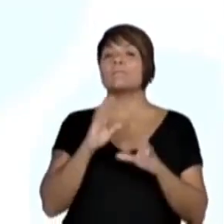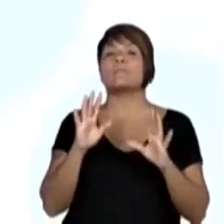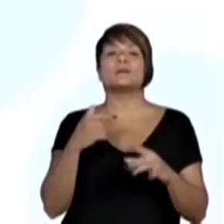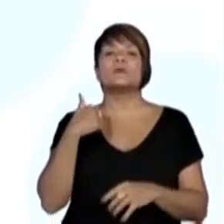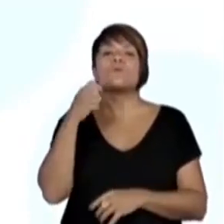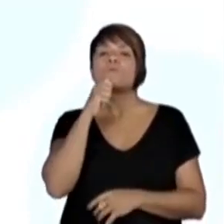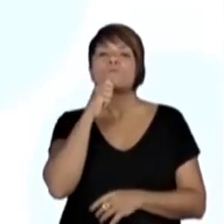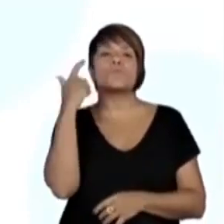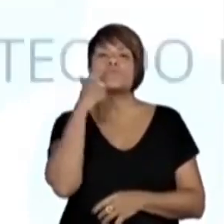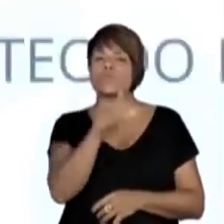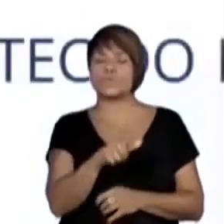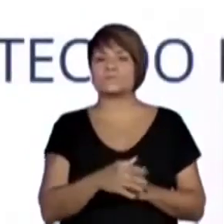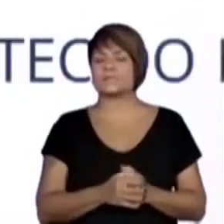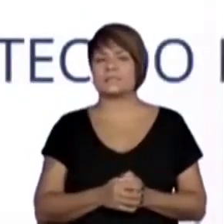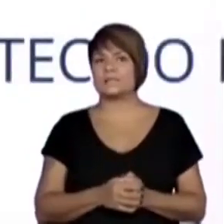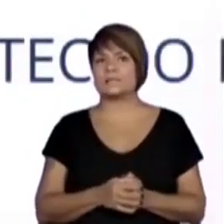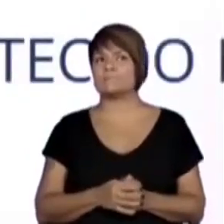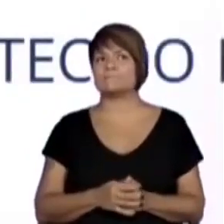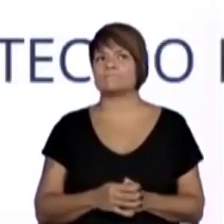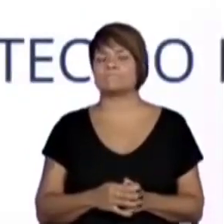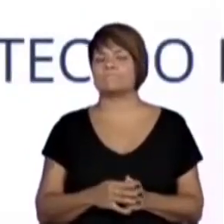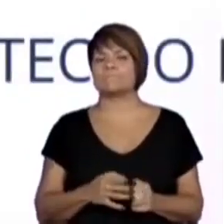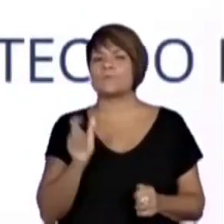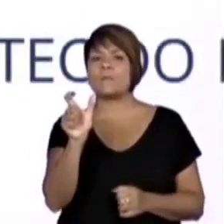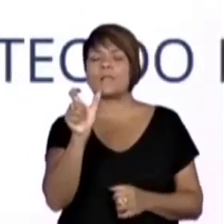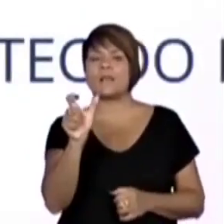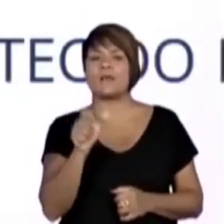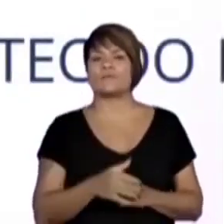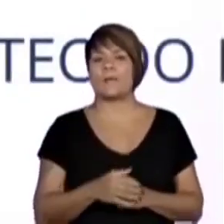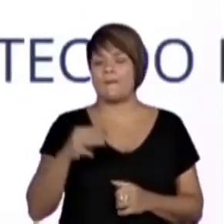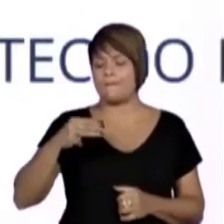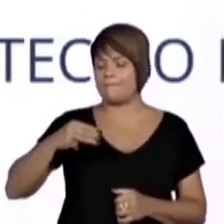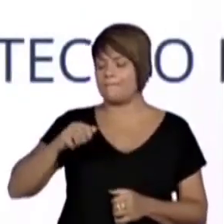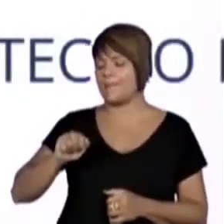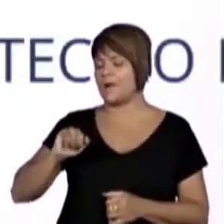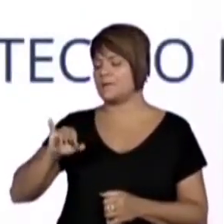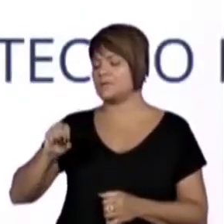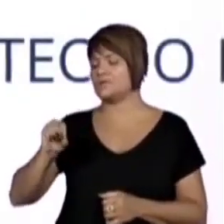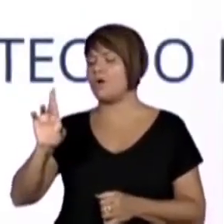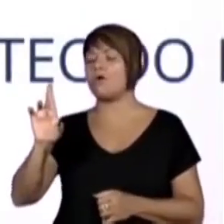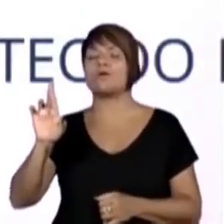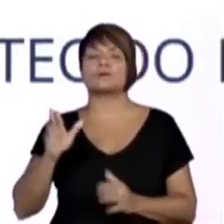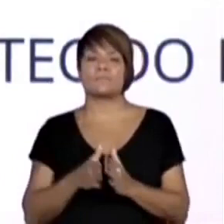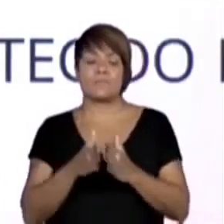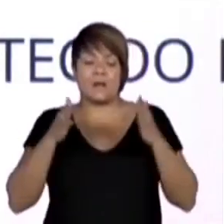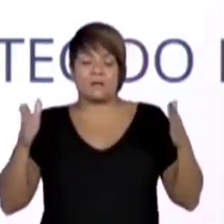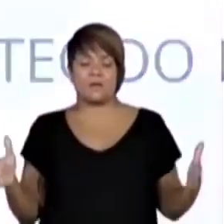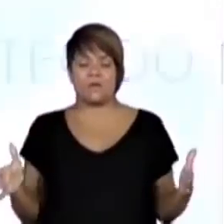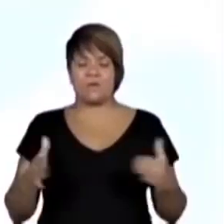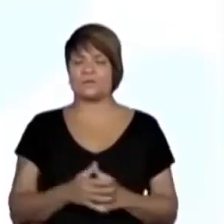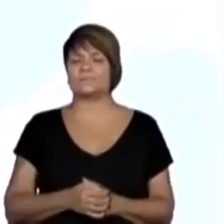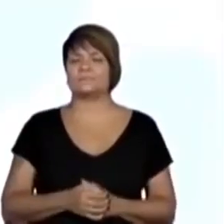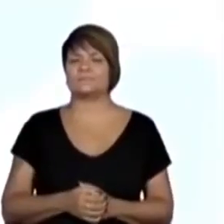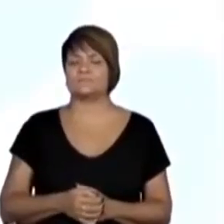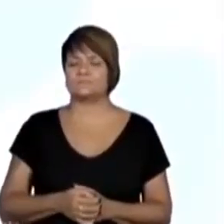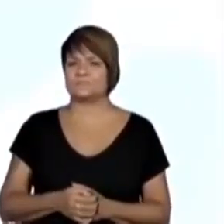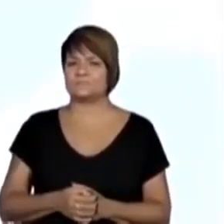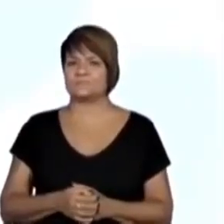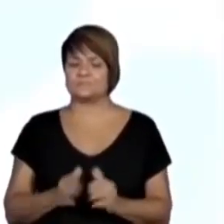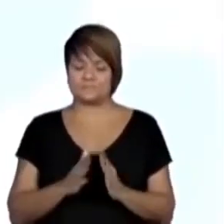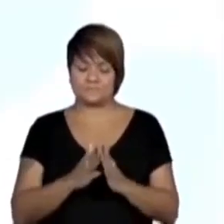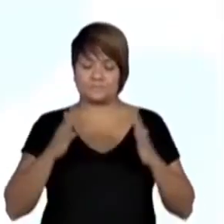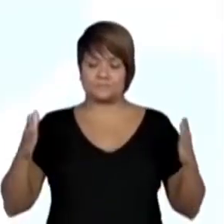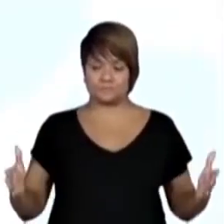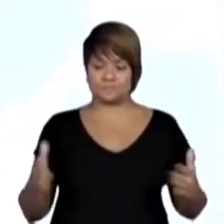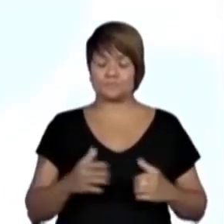consigo achar a palavra maior. Maior começa com que letra, professor? Que letra de um bicho, por exemplo, que eu já fiz lista